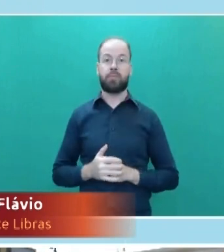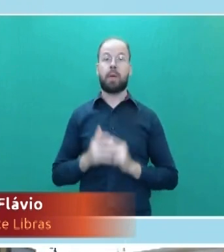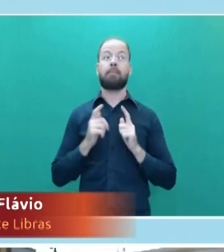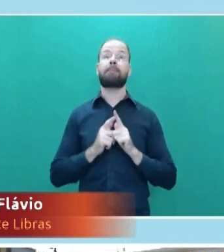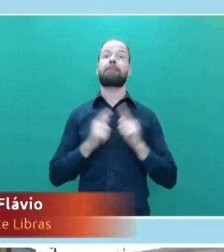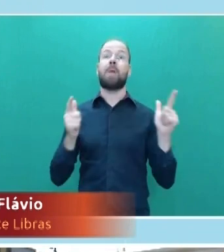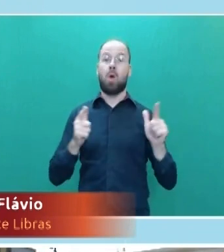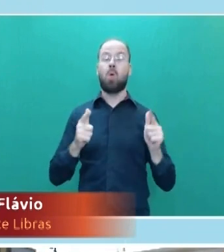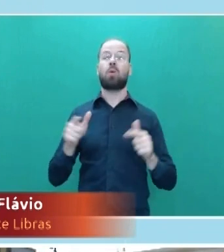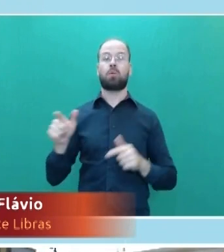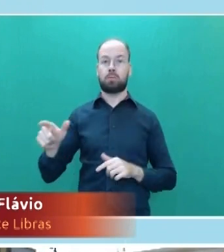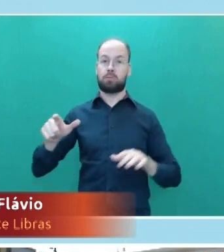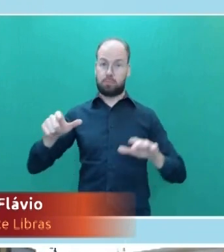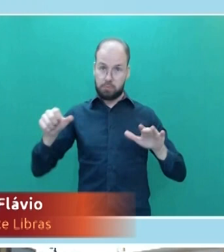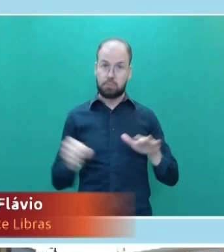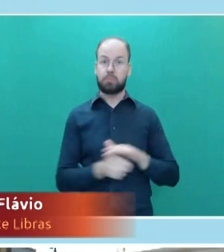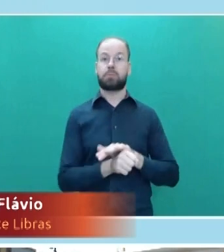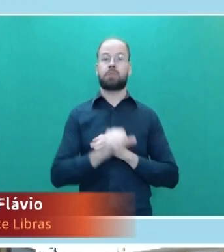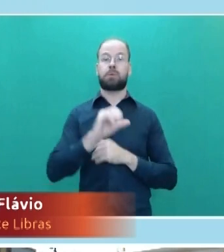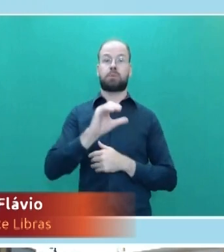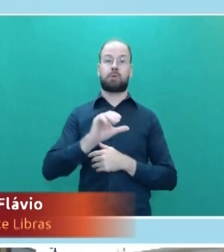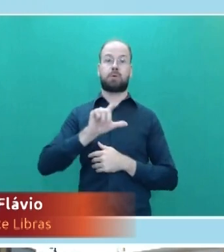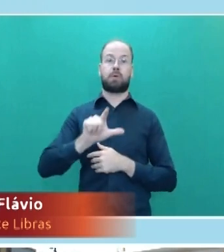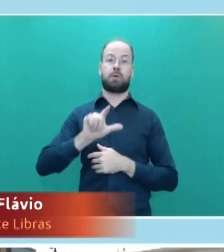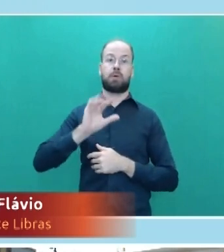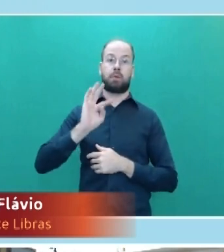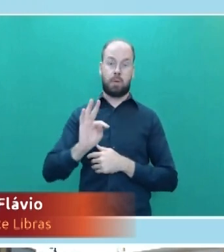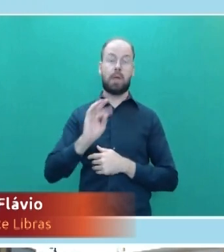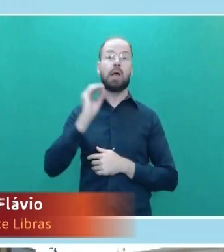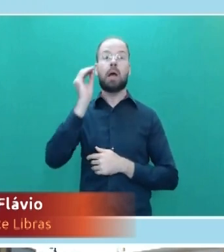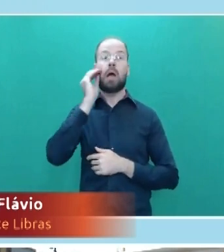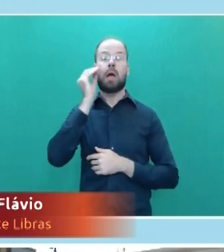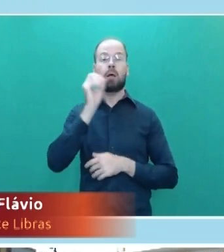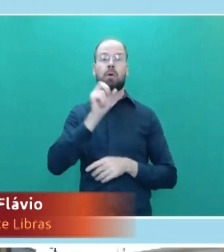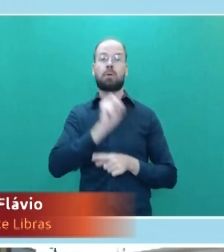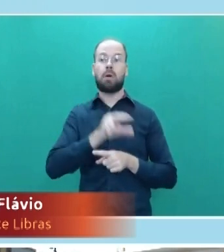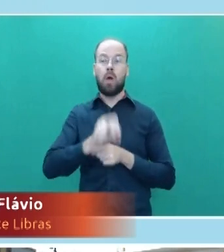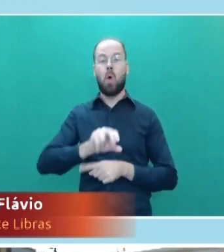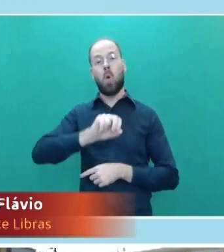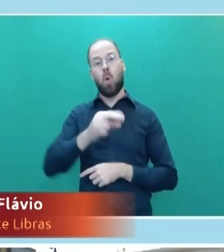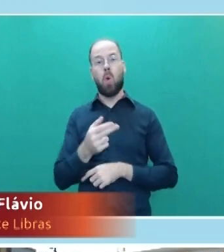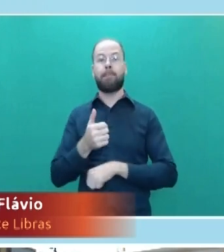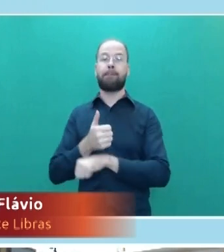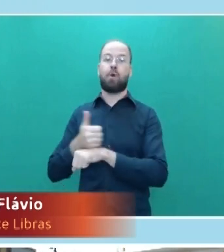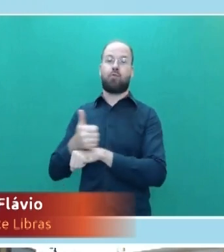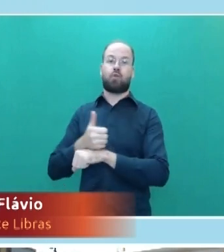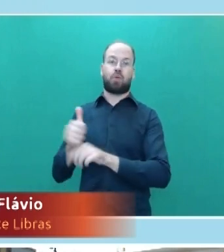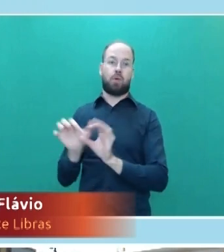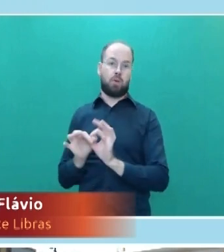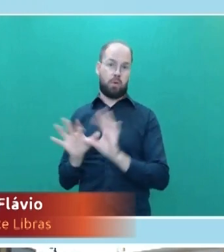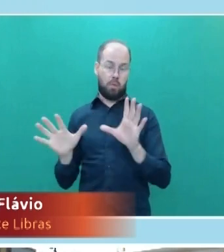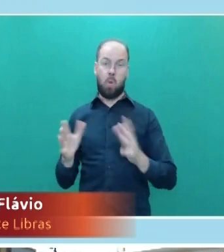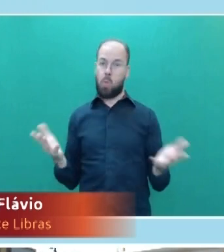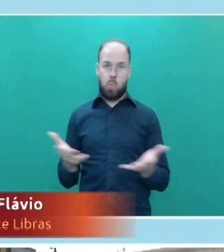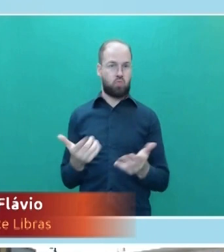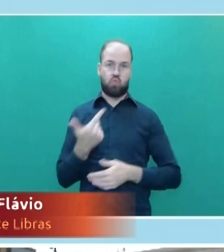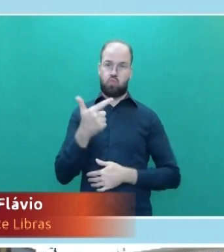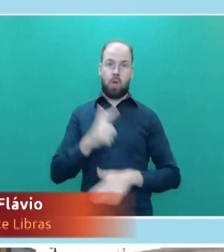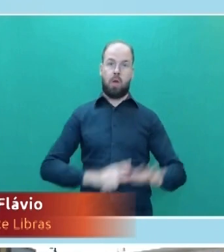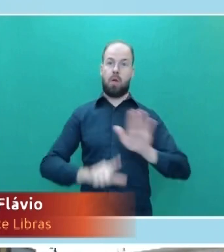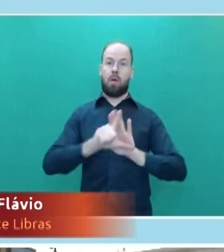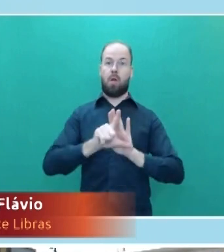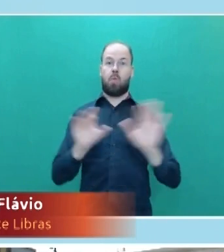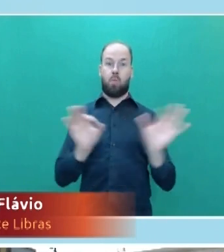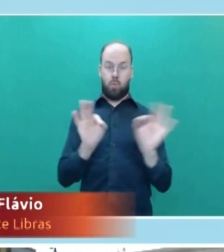aplicativo no sistema da CLT como empregado ou no sistema de profissional liberal. Hoje, como não existe lei nenhuma regulamentando, eles são tratados